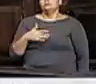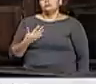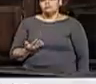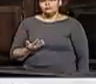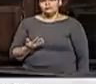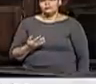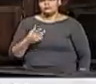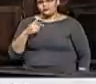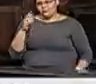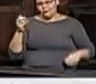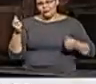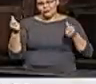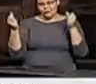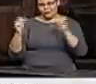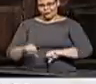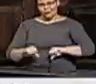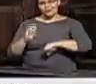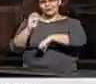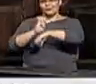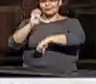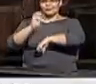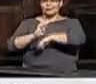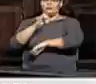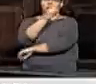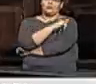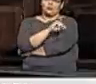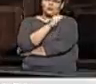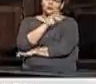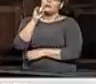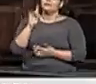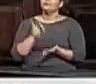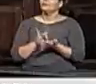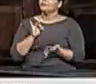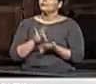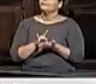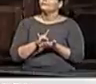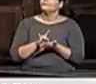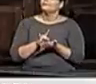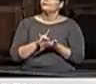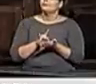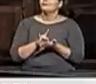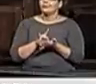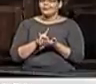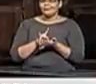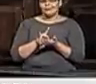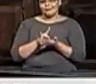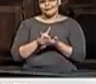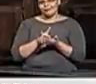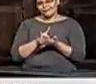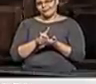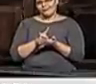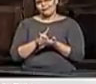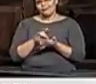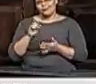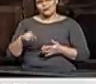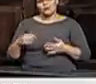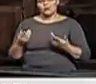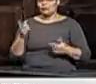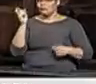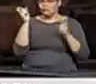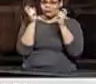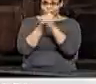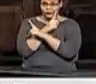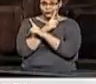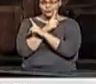absolutamente danosos para o estado do Rio de Janeiro. A verdade está no meio. Agora, o